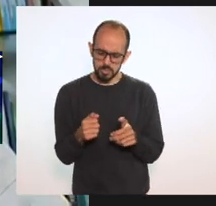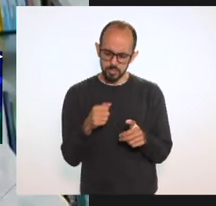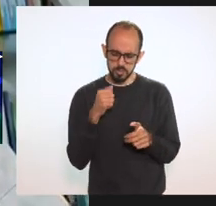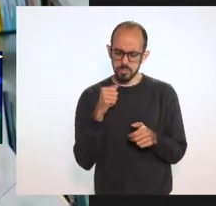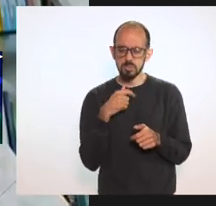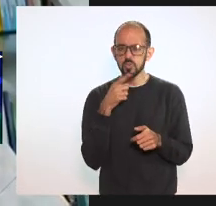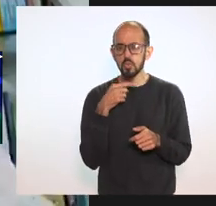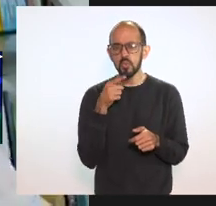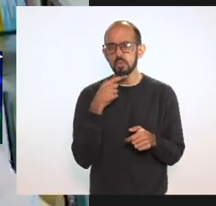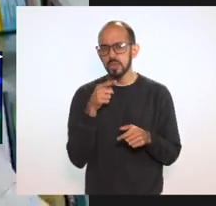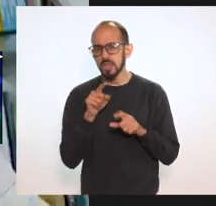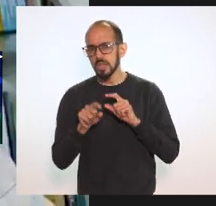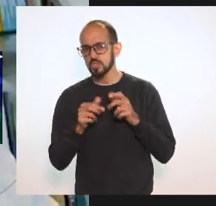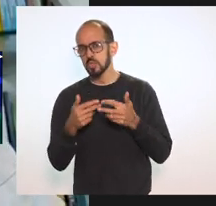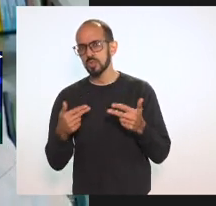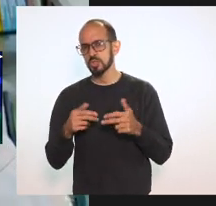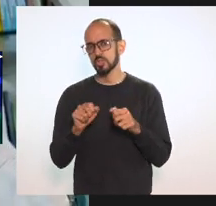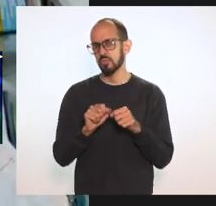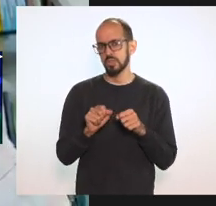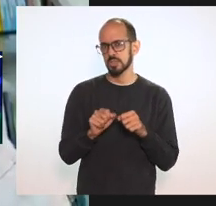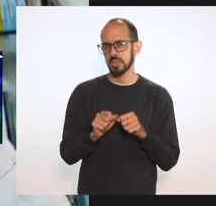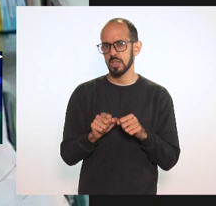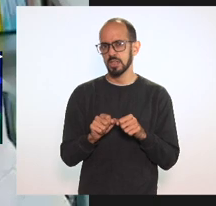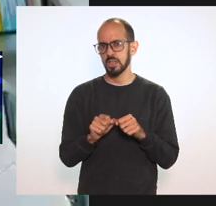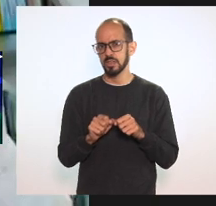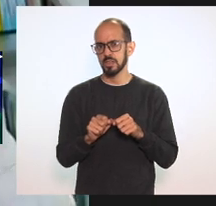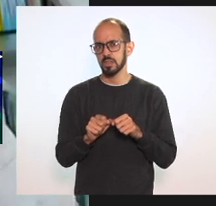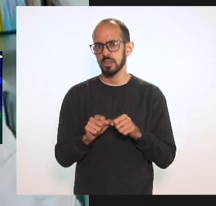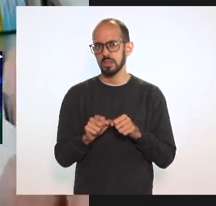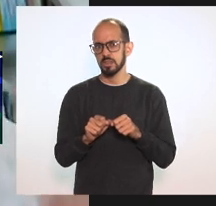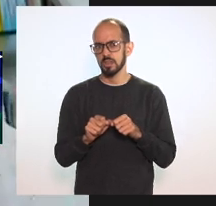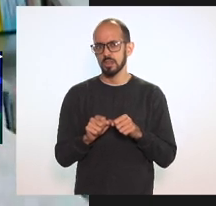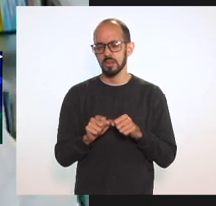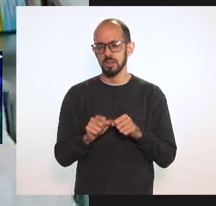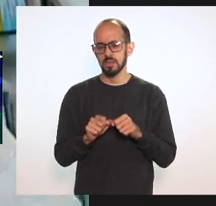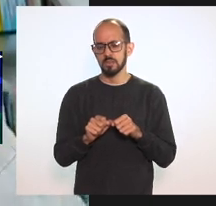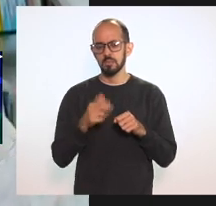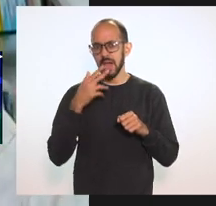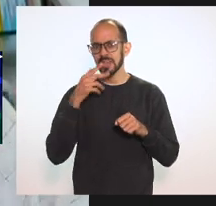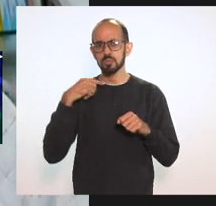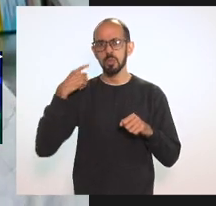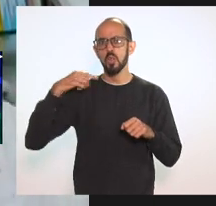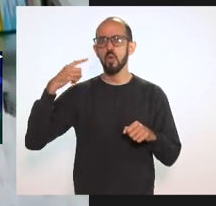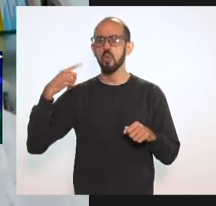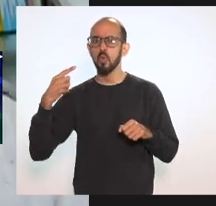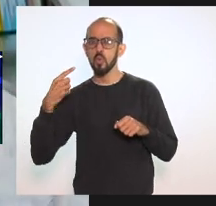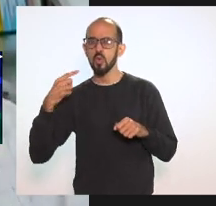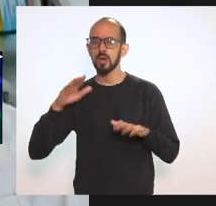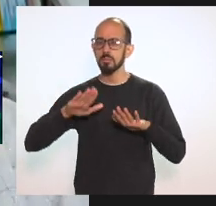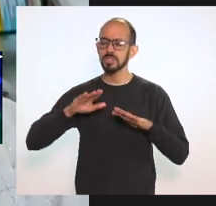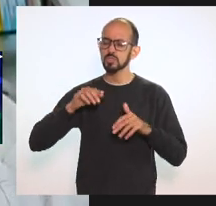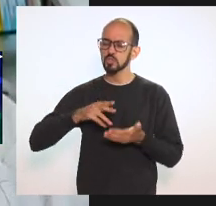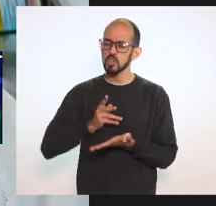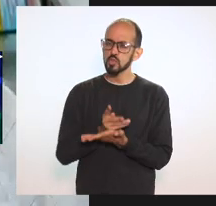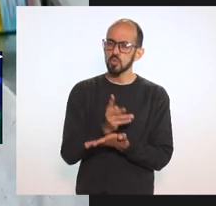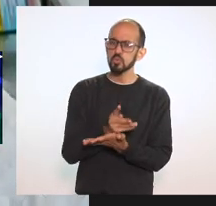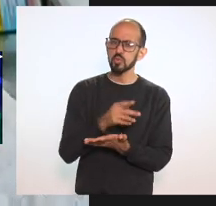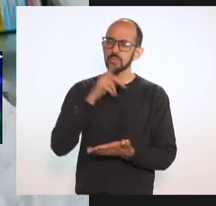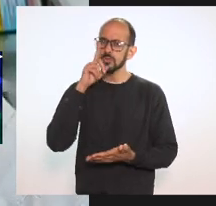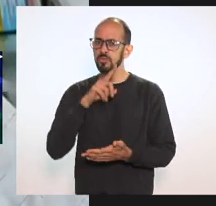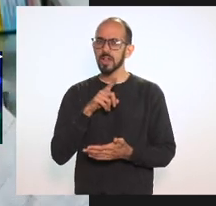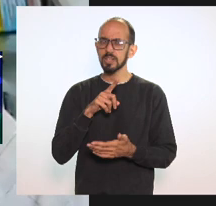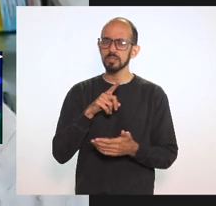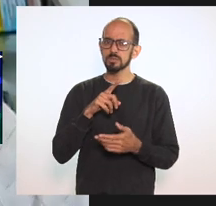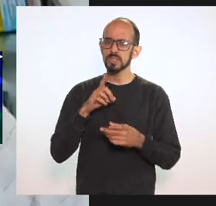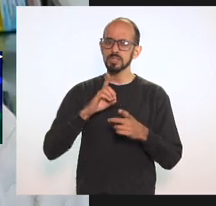com surto Psicótico sobretudo é continuamos ainda e não do nesse difícil